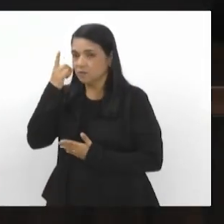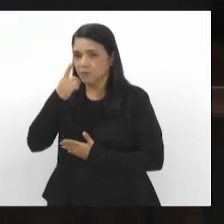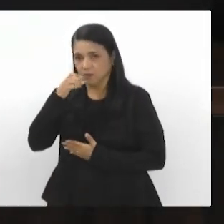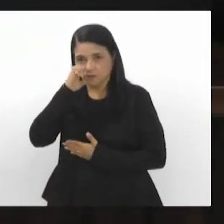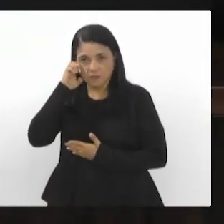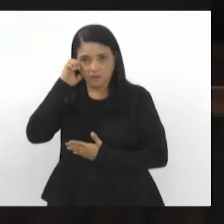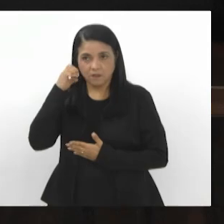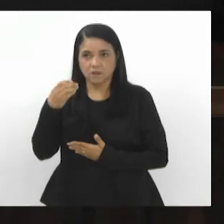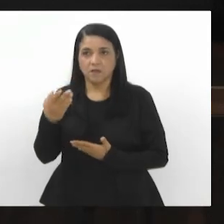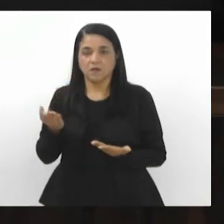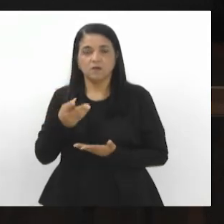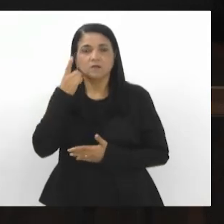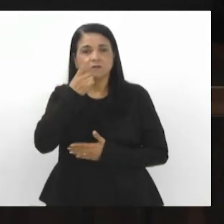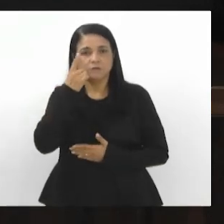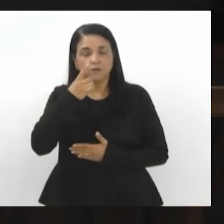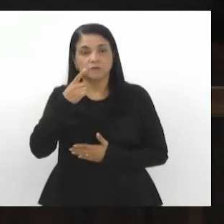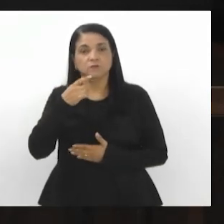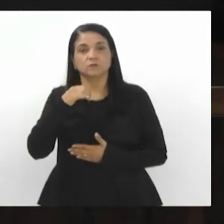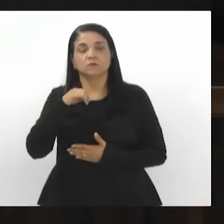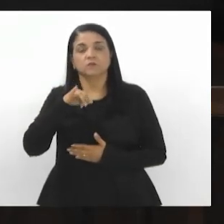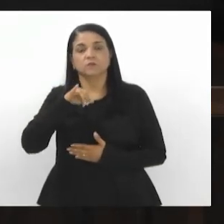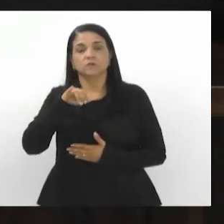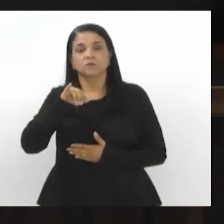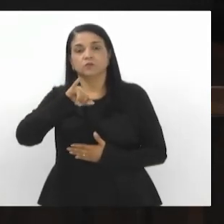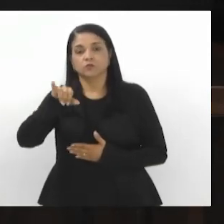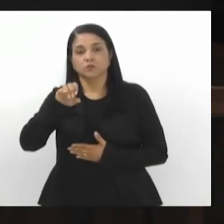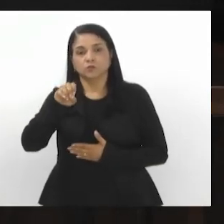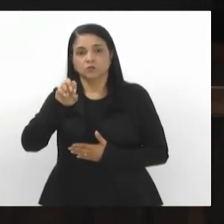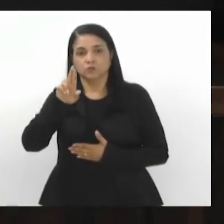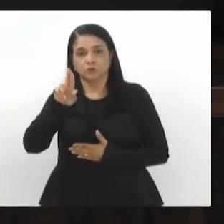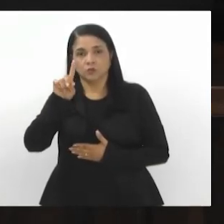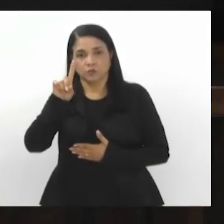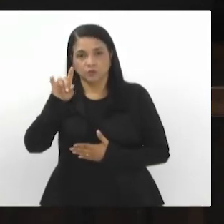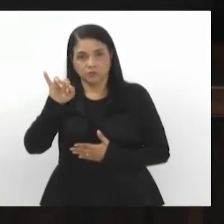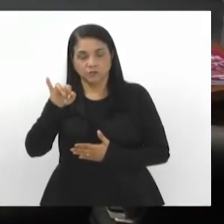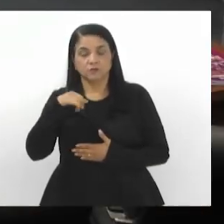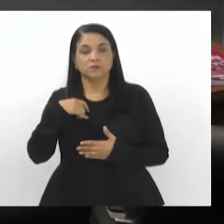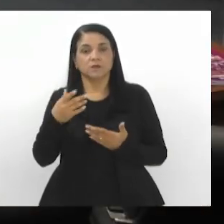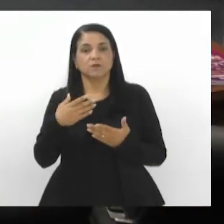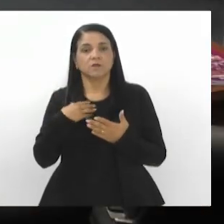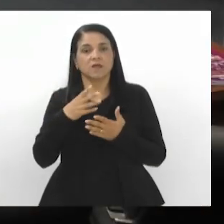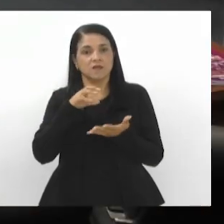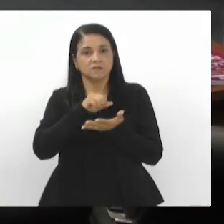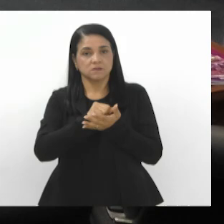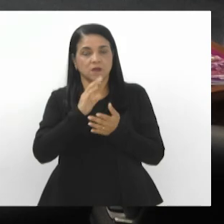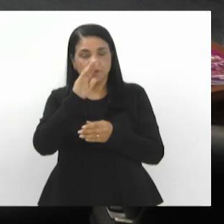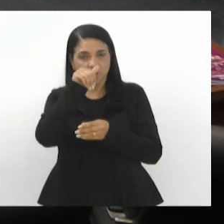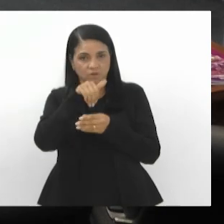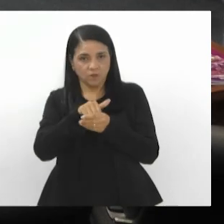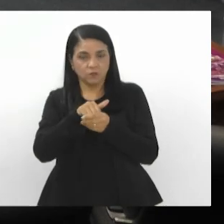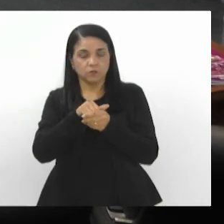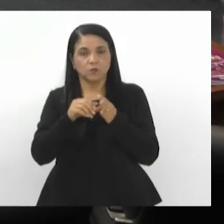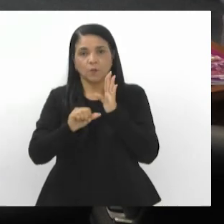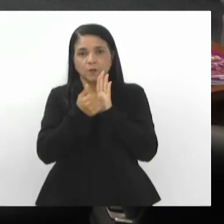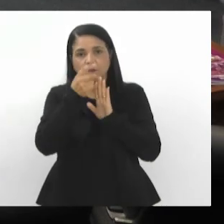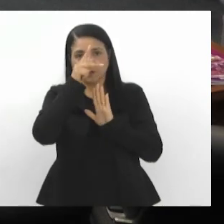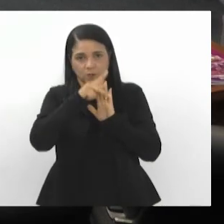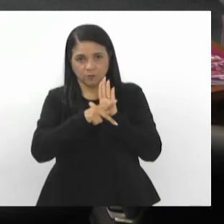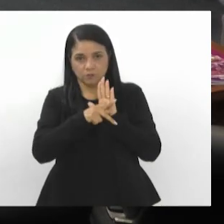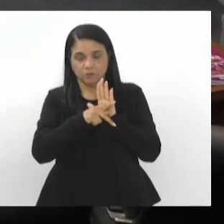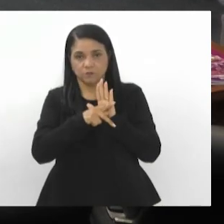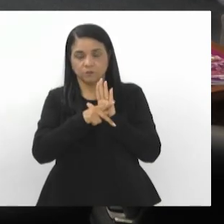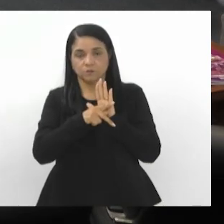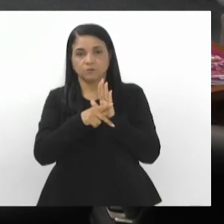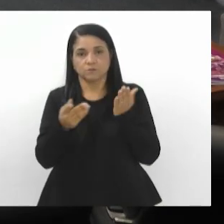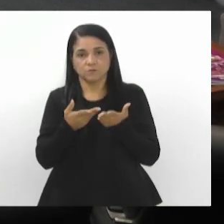Deputado, por favor, Jordi. Só para registrar o meu voto no projeto que foi votado, o primeiro projeto que foi votado no dia de hoje,